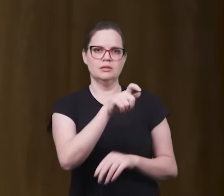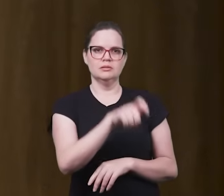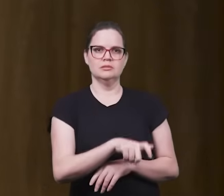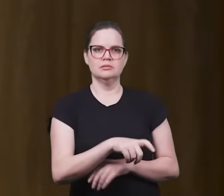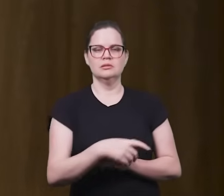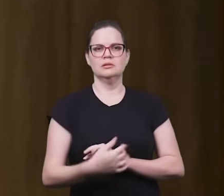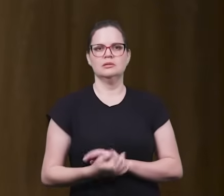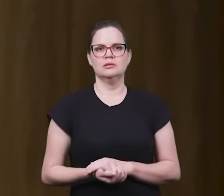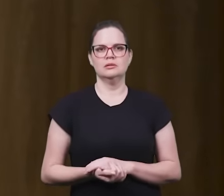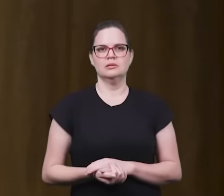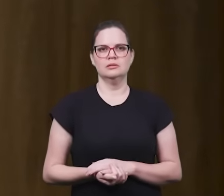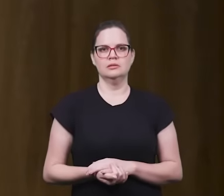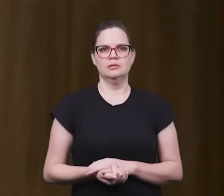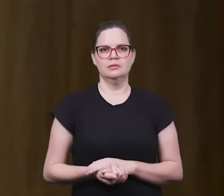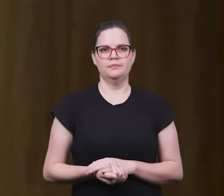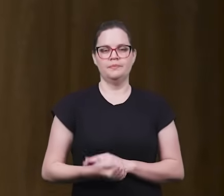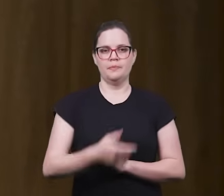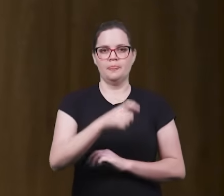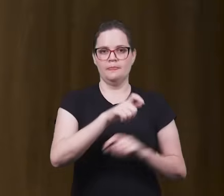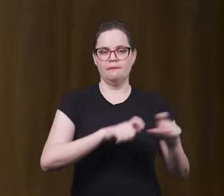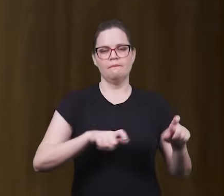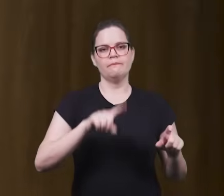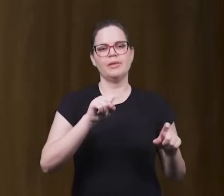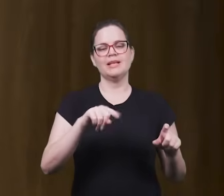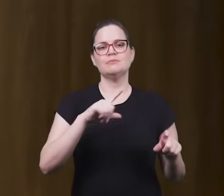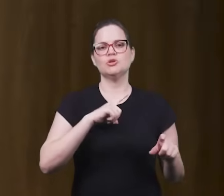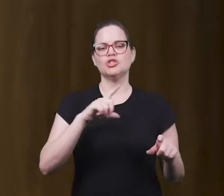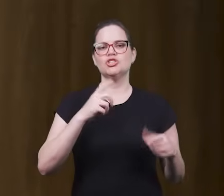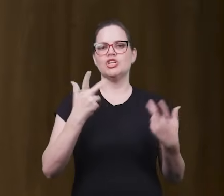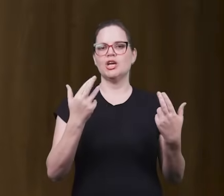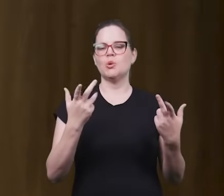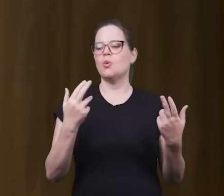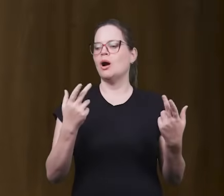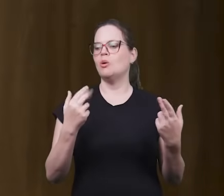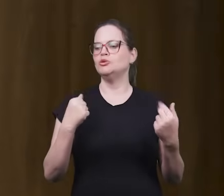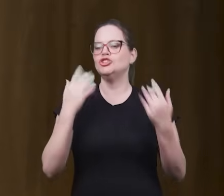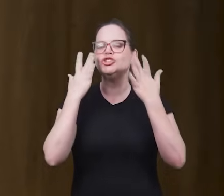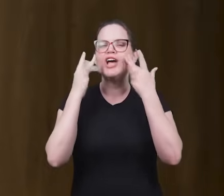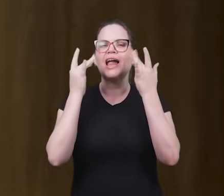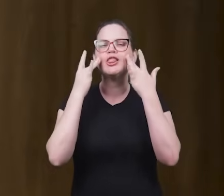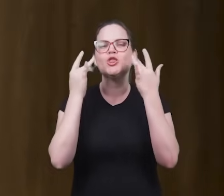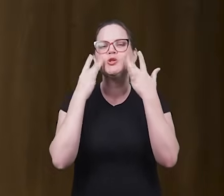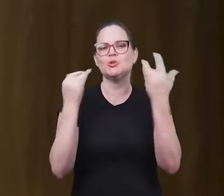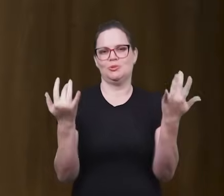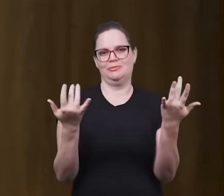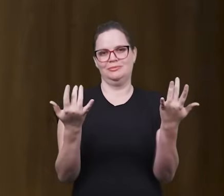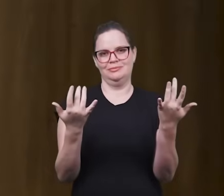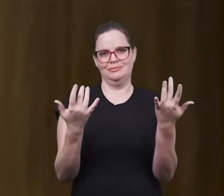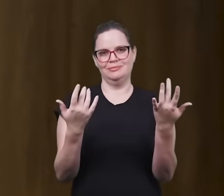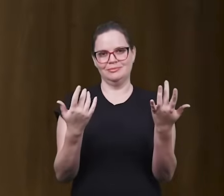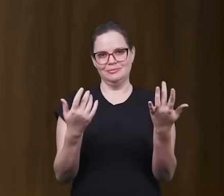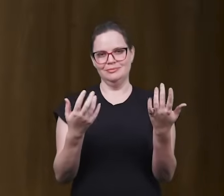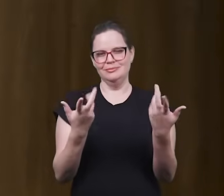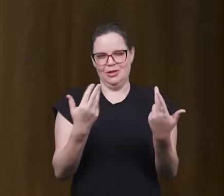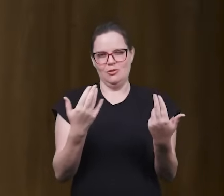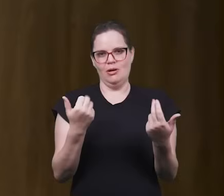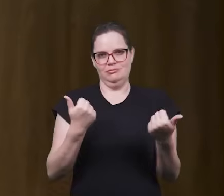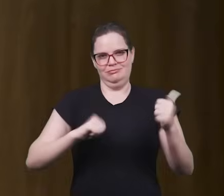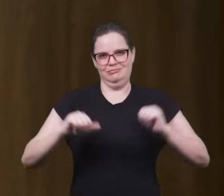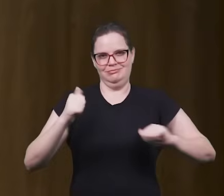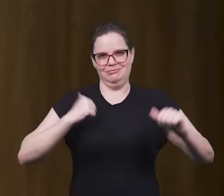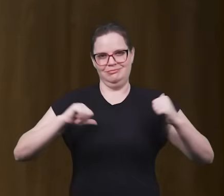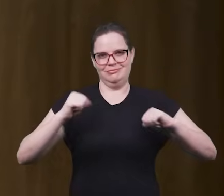da época dos teatros que existiam naquela região e que interpretavam umas coisas.